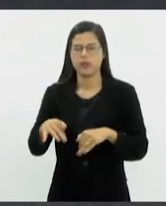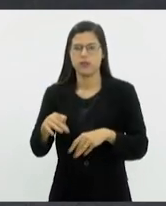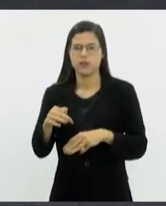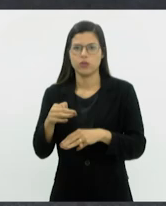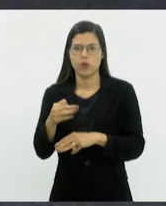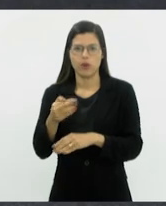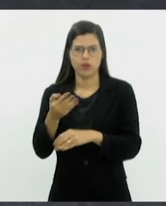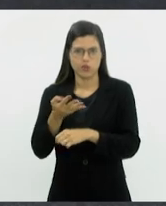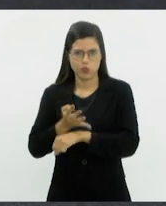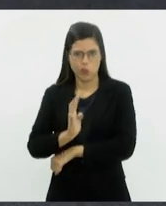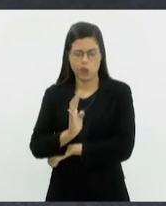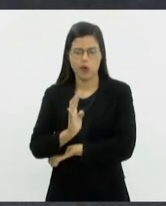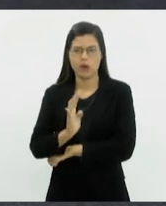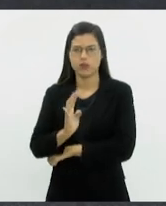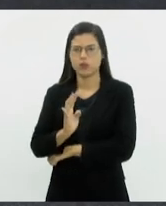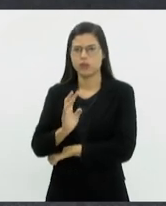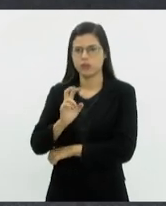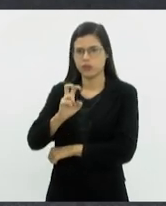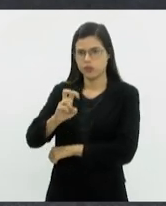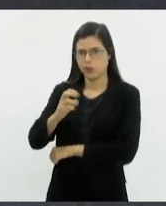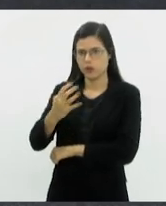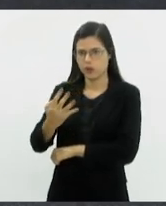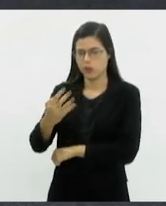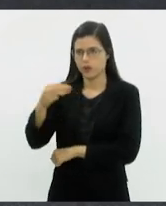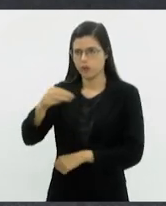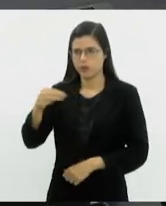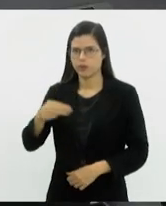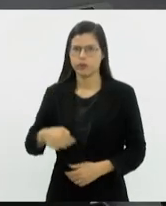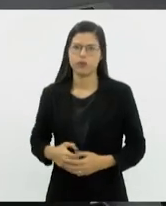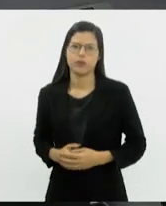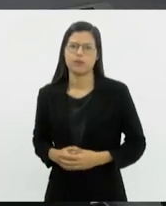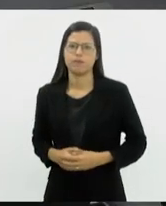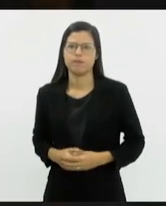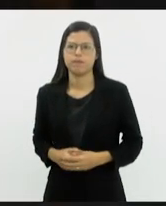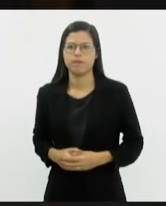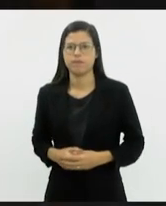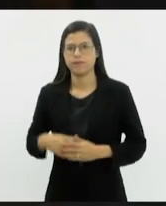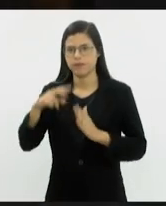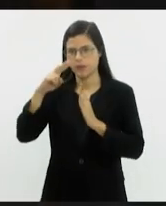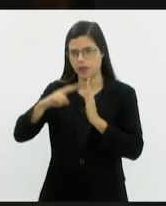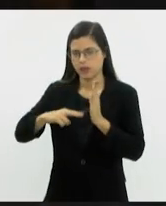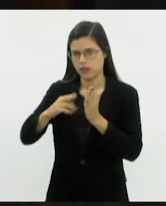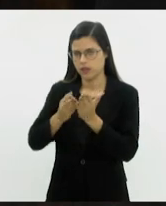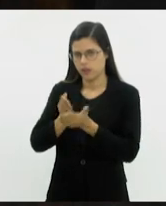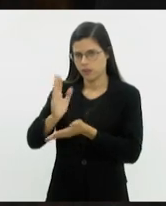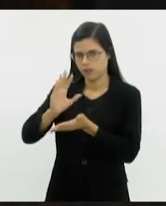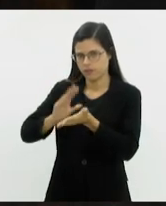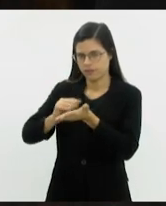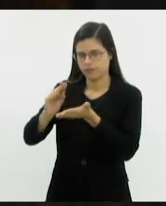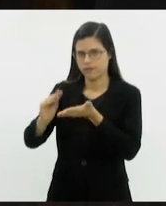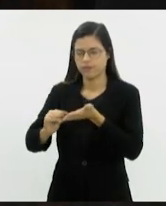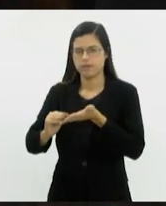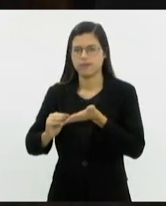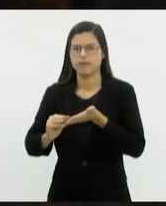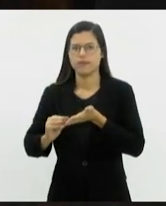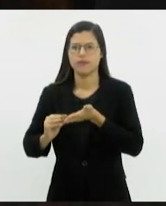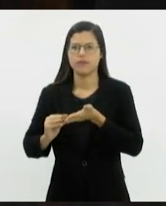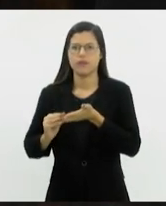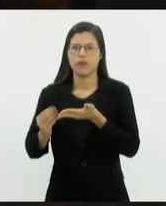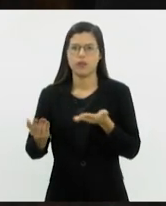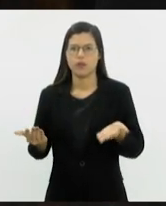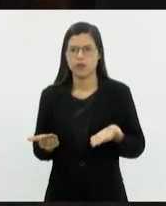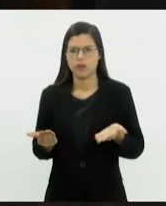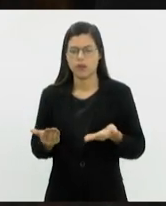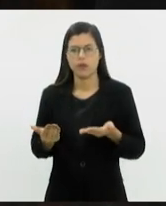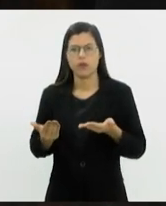às 16 horas e 54 minutos. Lida e aprovada a ata, passa-se